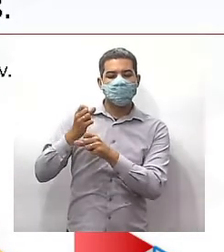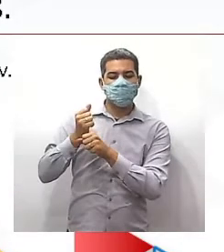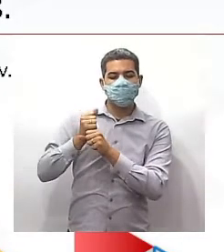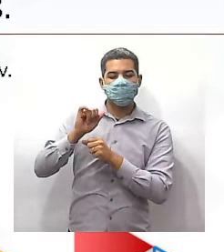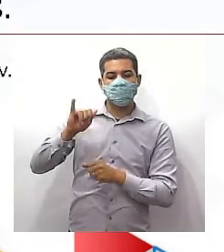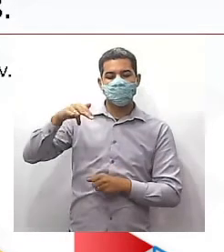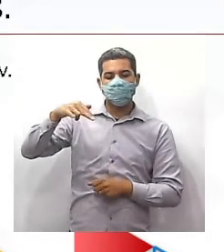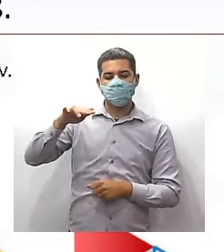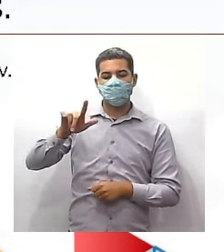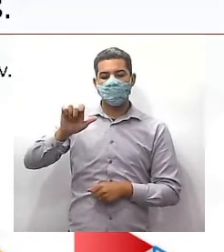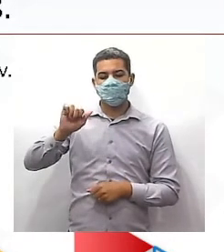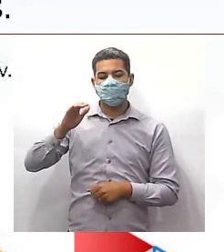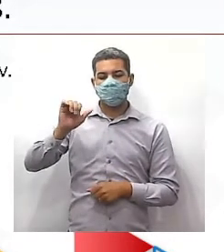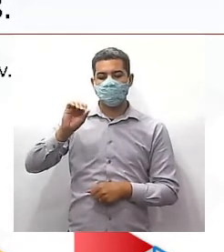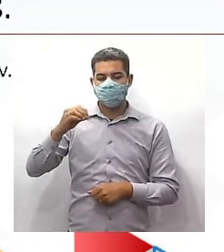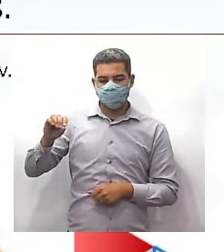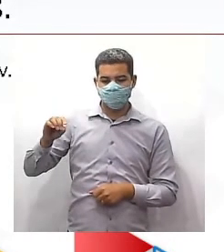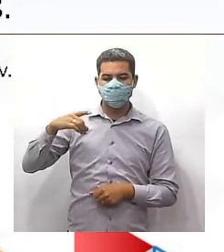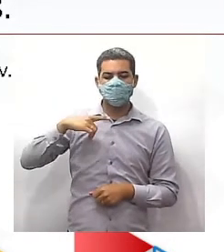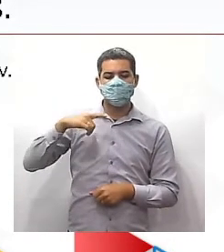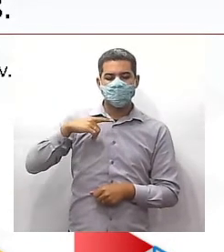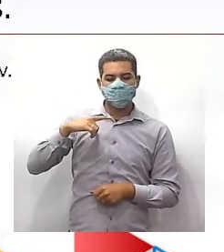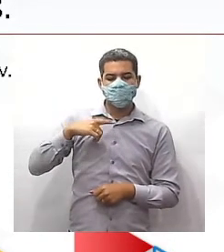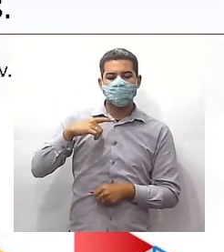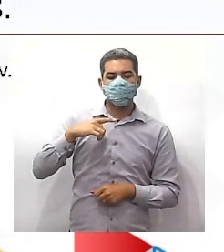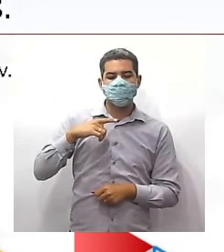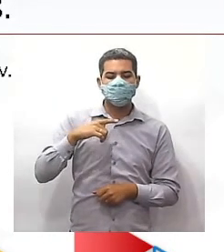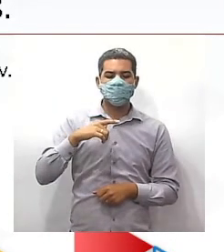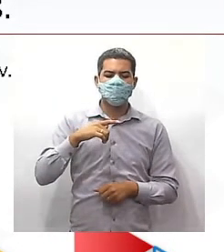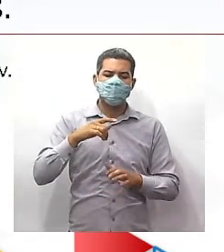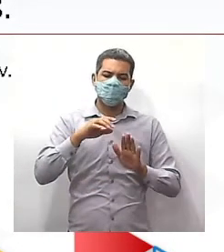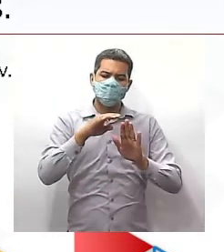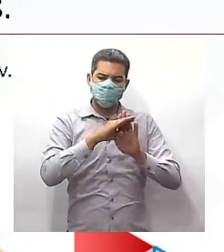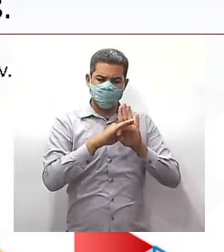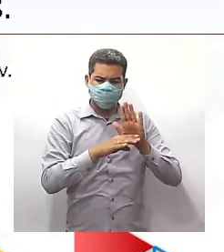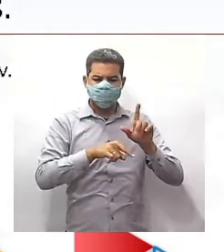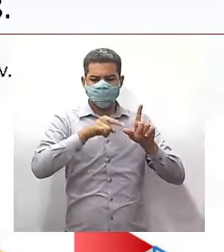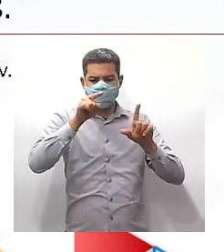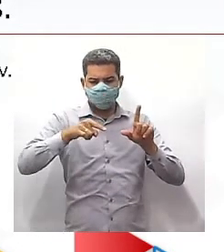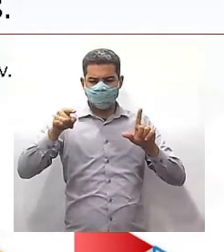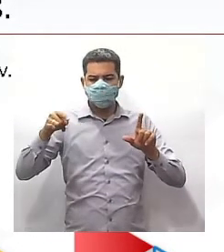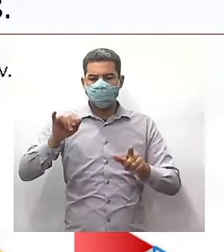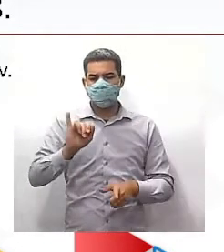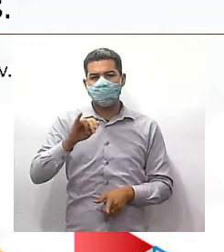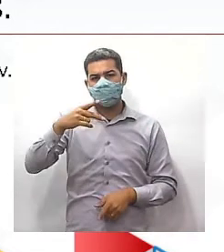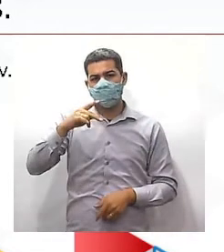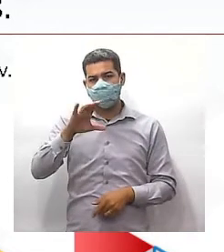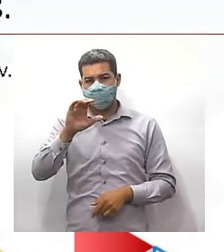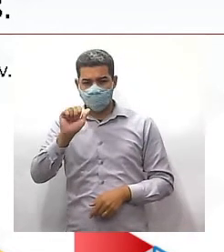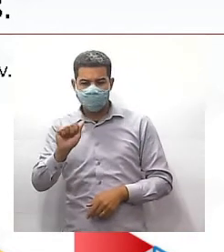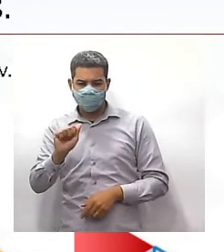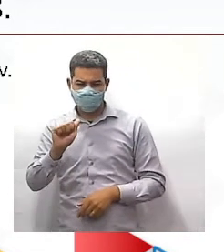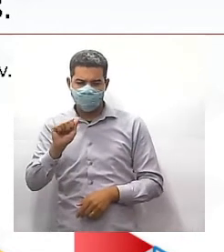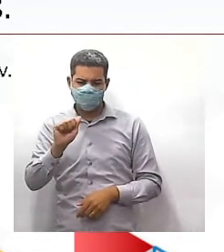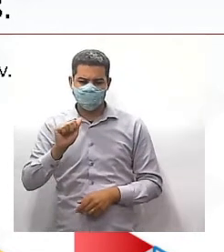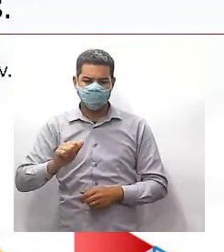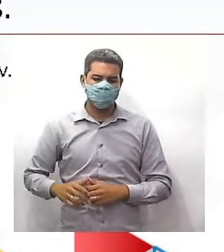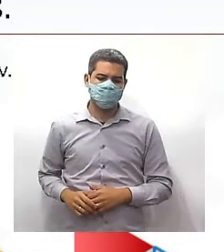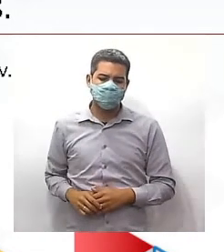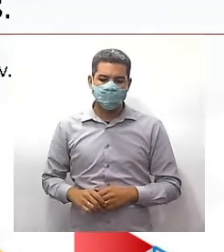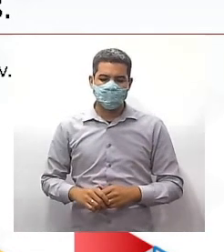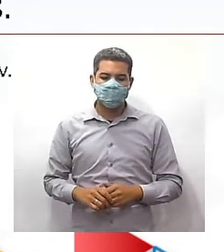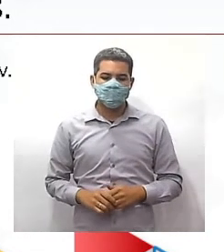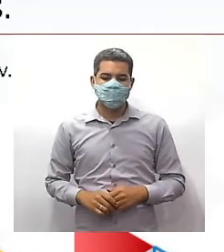inflação, utiliza-se, entre outros, o Índice Nacional de Preços ao Consumidor Amplo, que é o